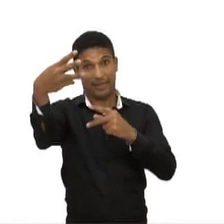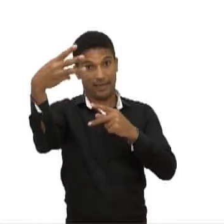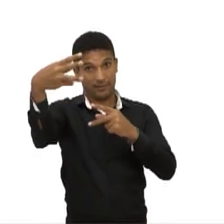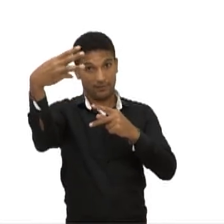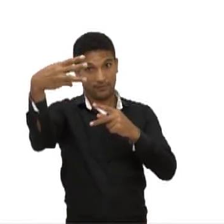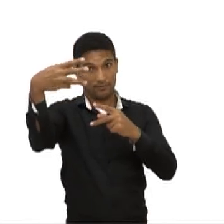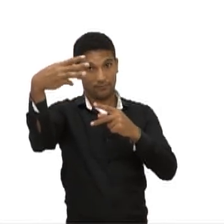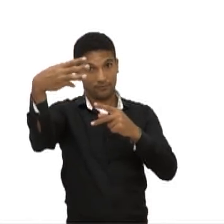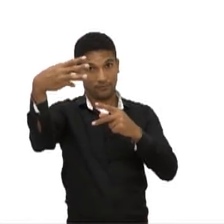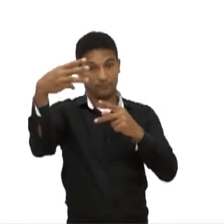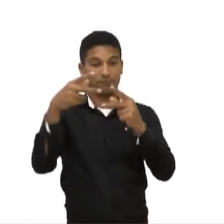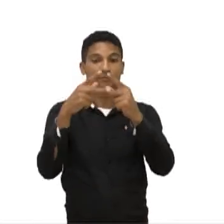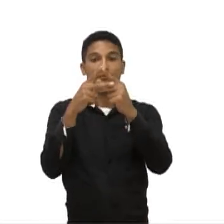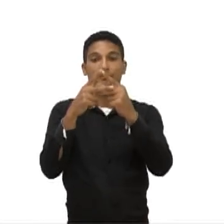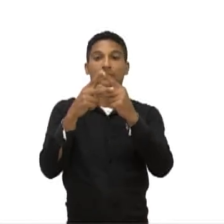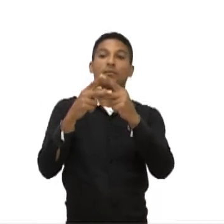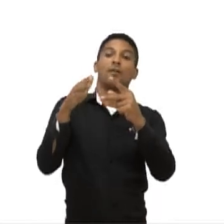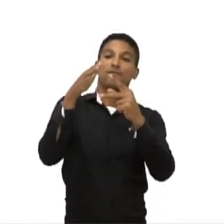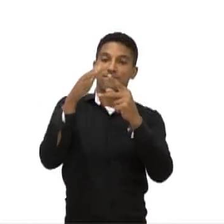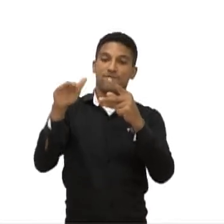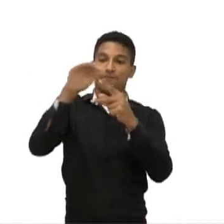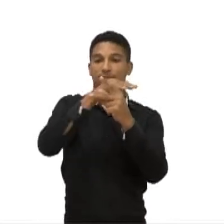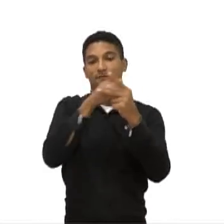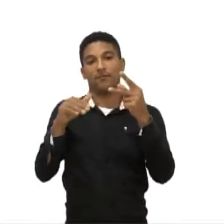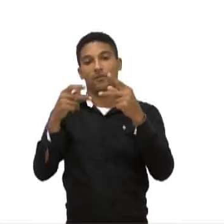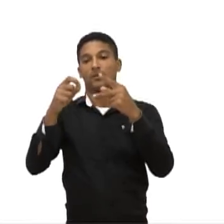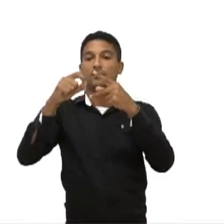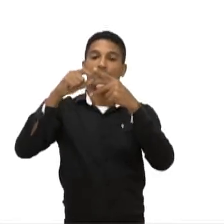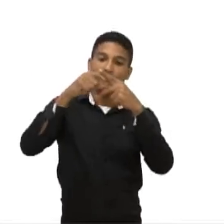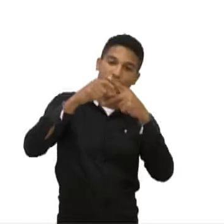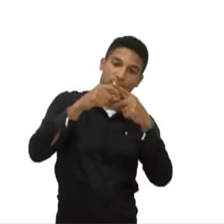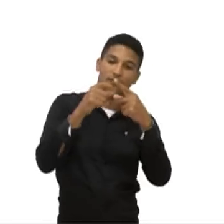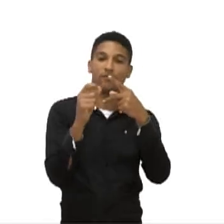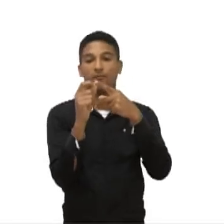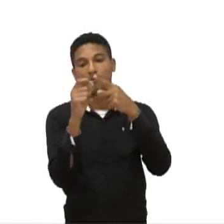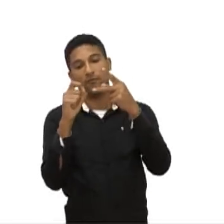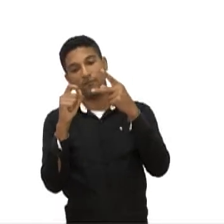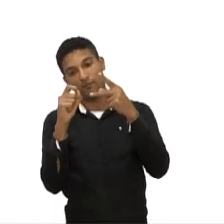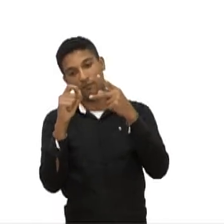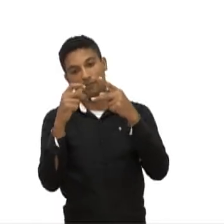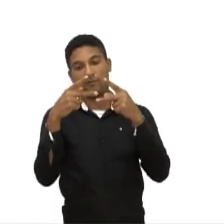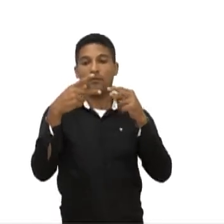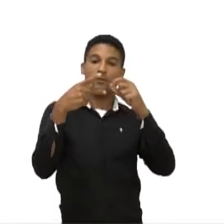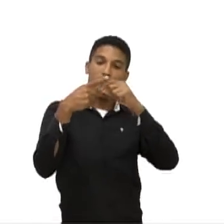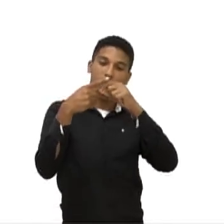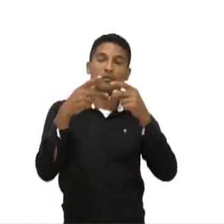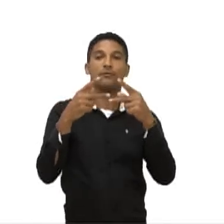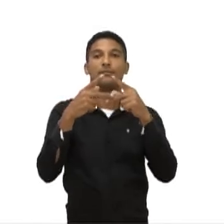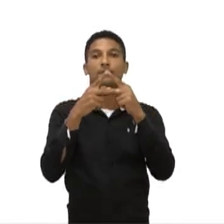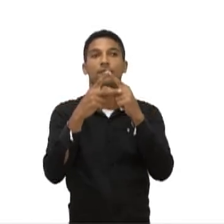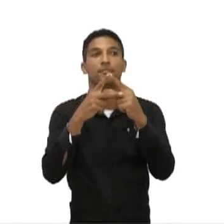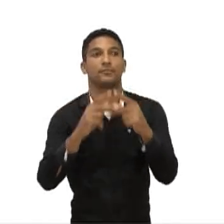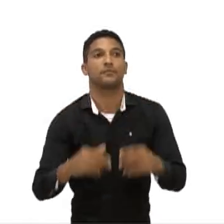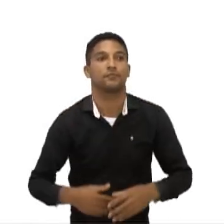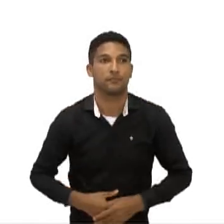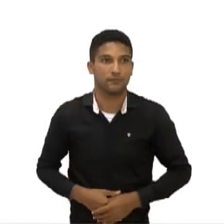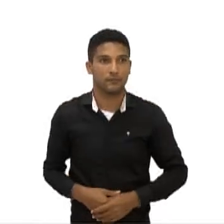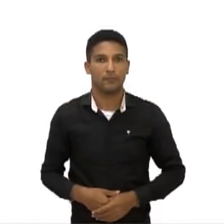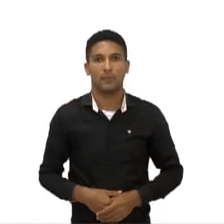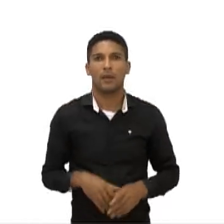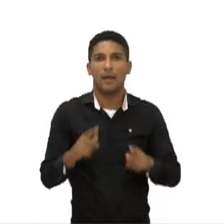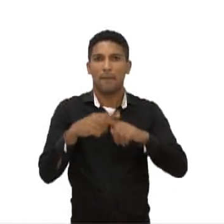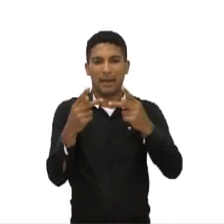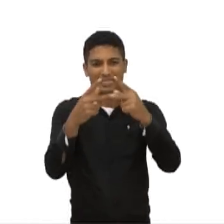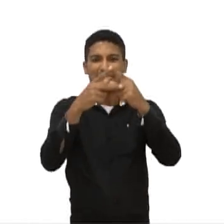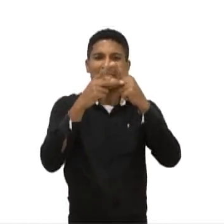porque todas as demais figuras poligonais podem ser decompostas em triângulos. Nossa, será? Será